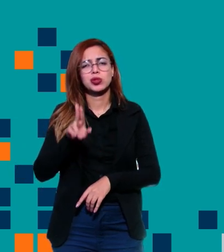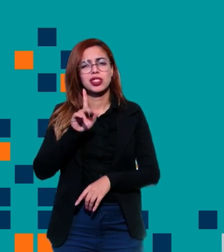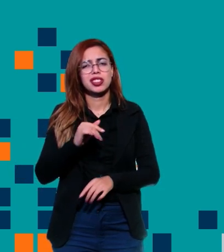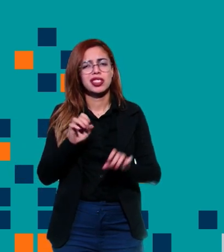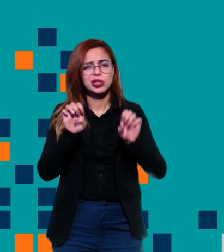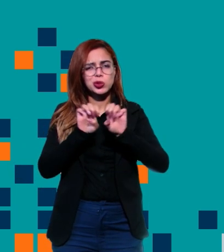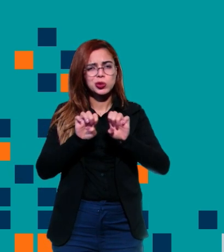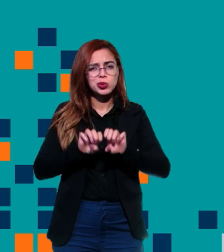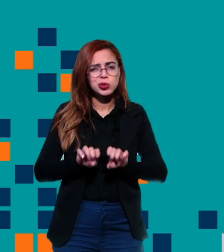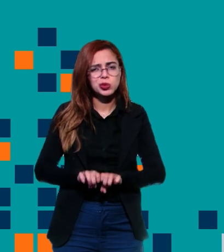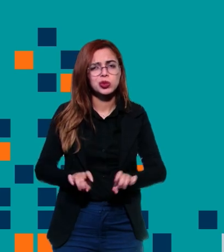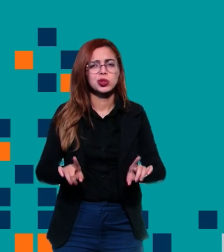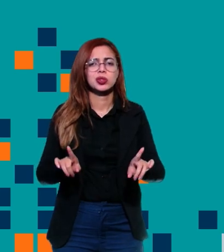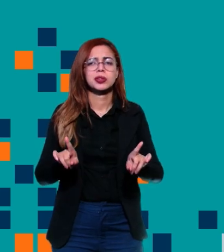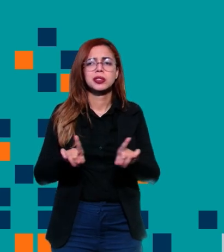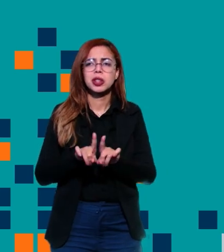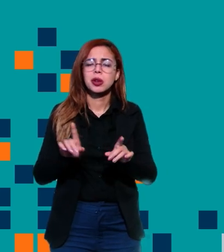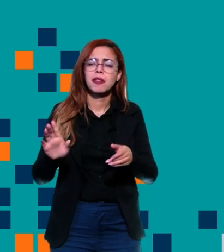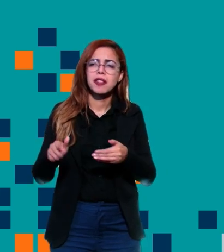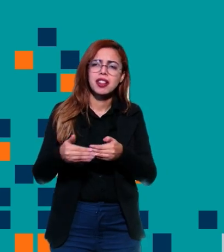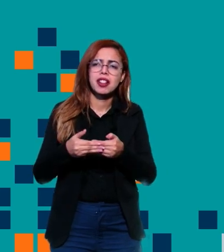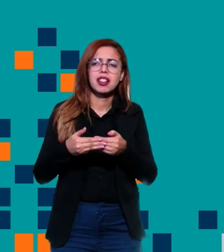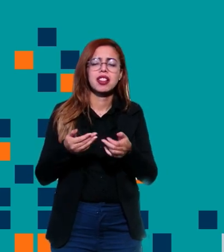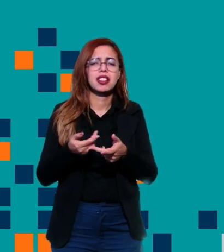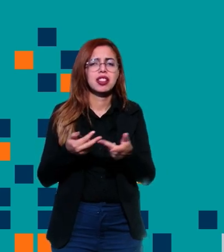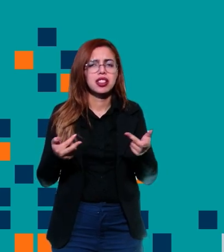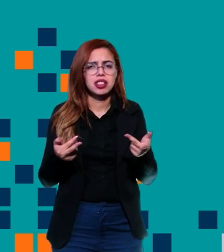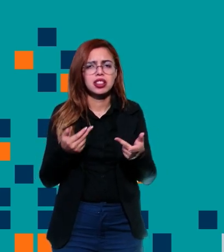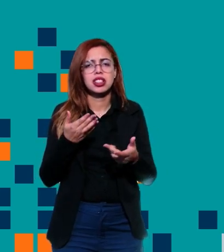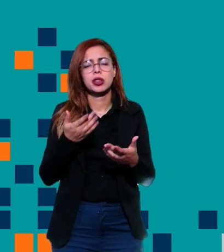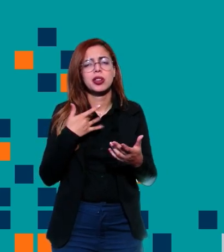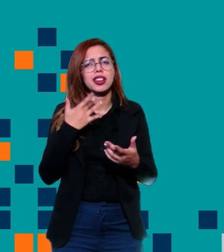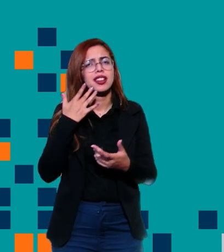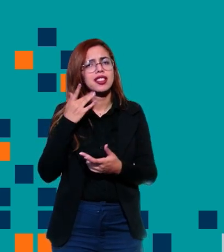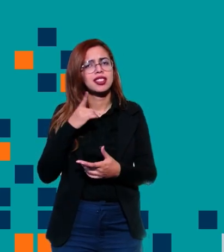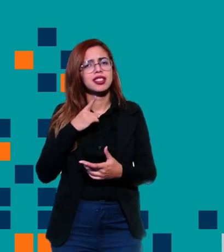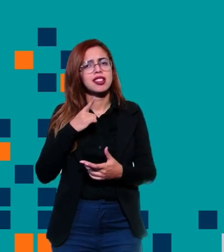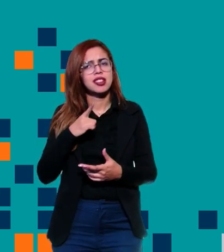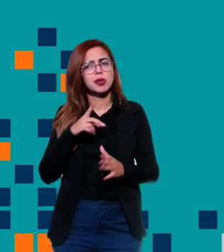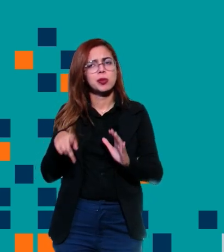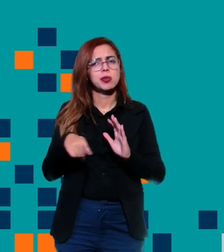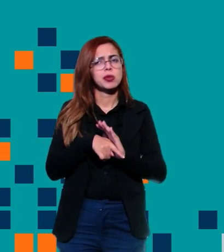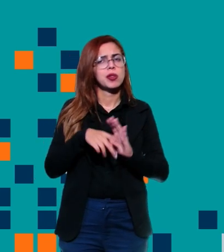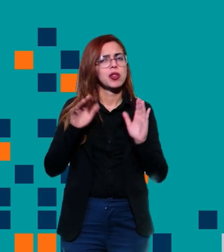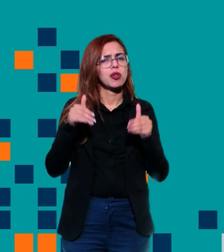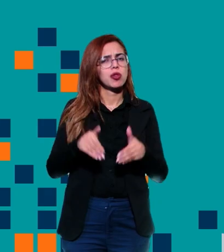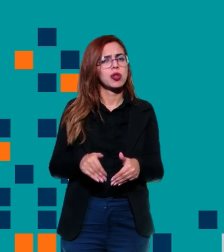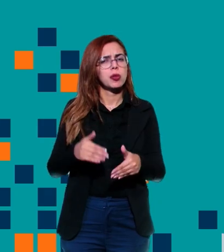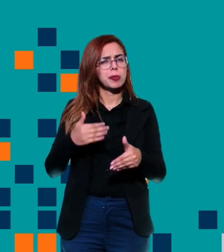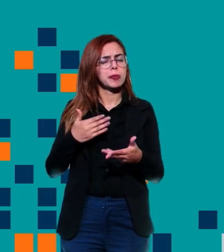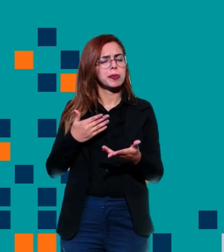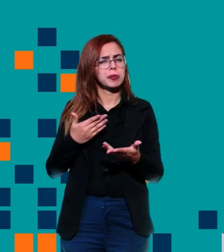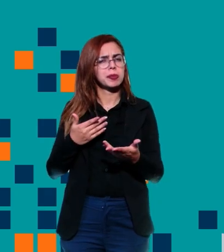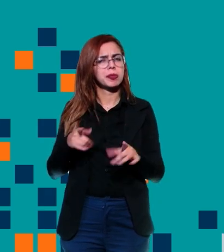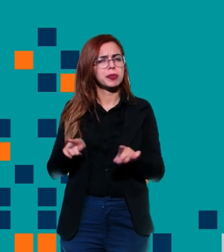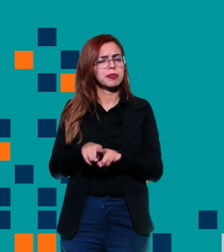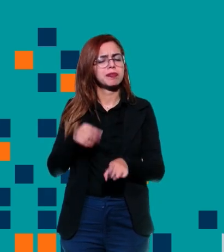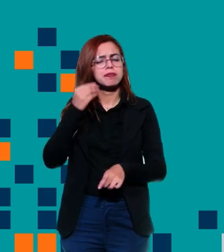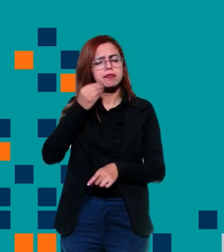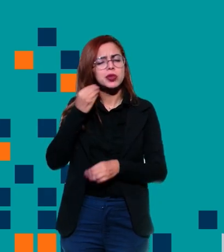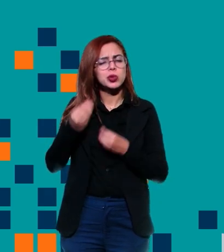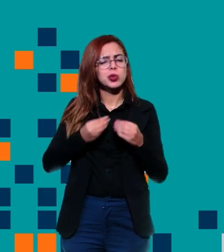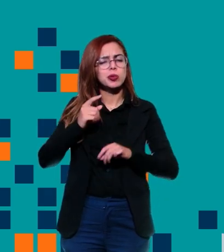estrutura, vedação, guarda-corpo, realmente eu acho que tem uma raiz, aí, uma linha dessa experimentação dos